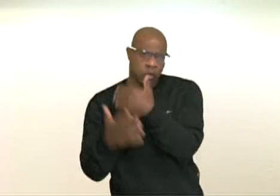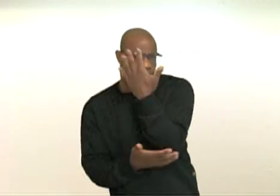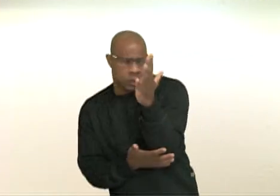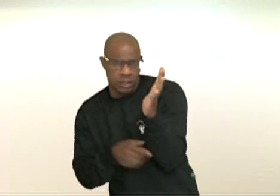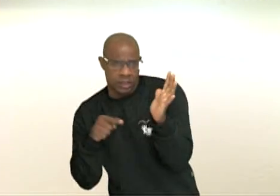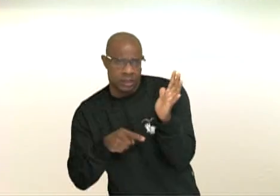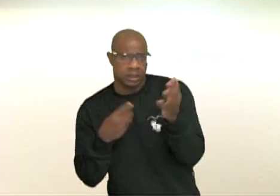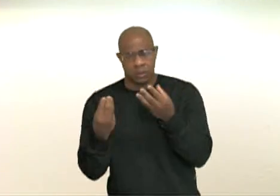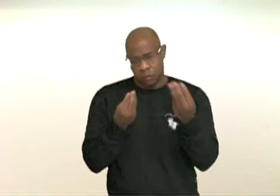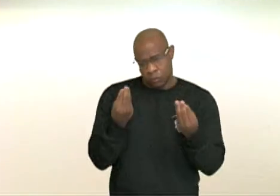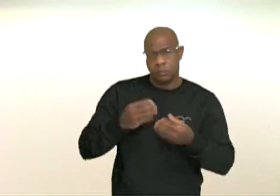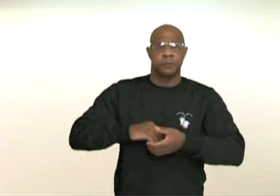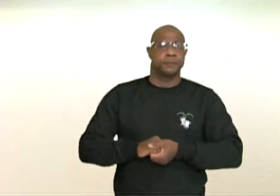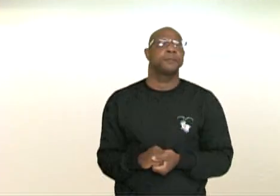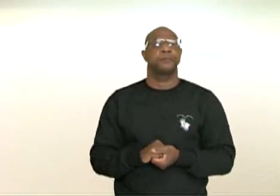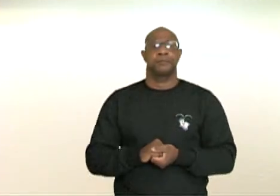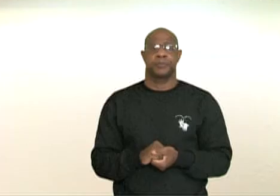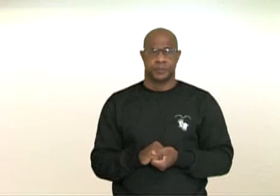natureza.